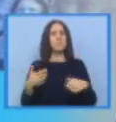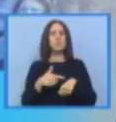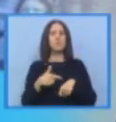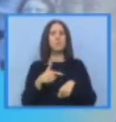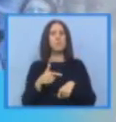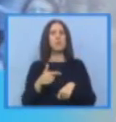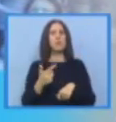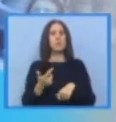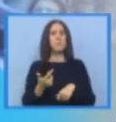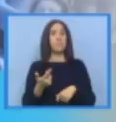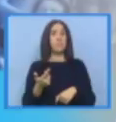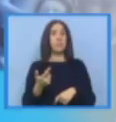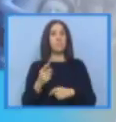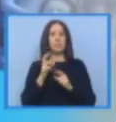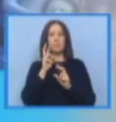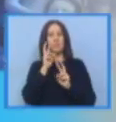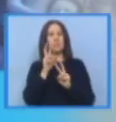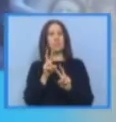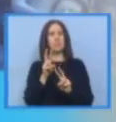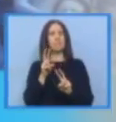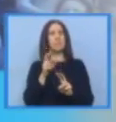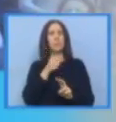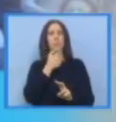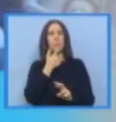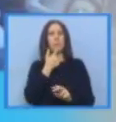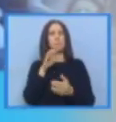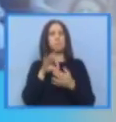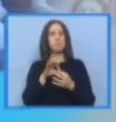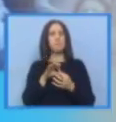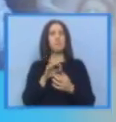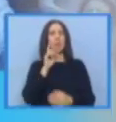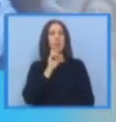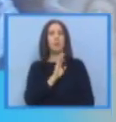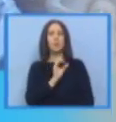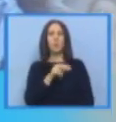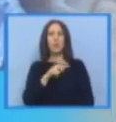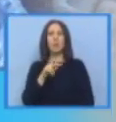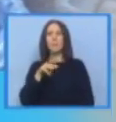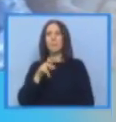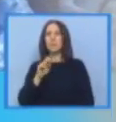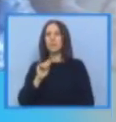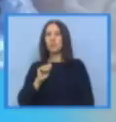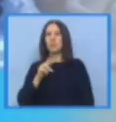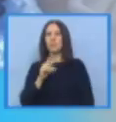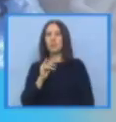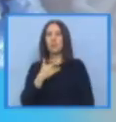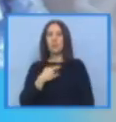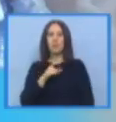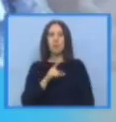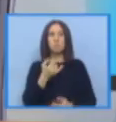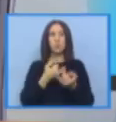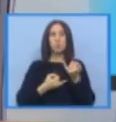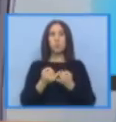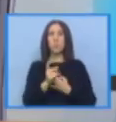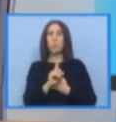momento em que as atenções também muito centradas na questão Joana Marques Vidal, a sua possível substituição ou não,